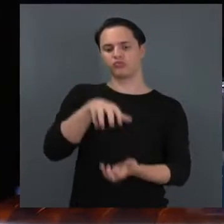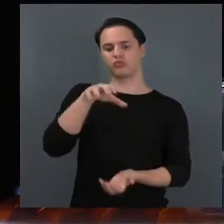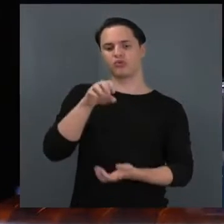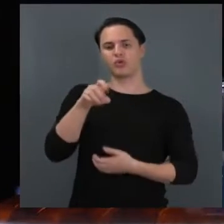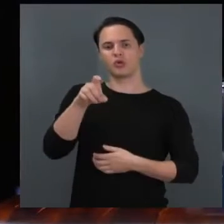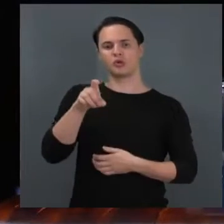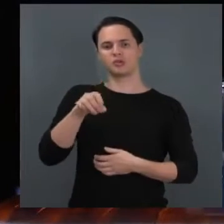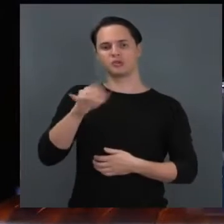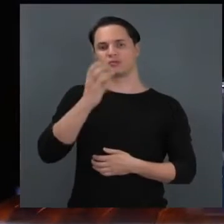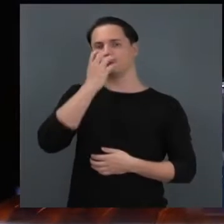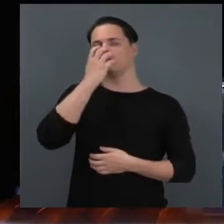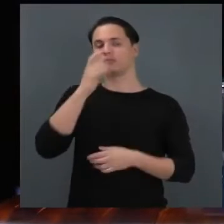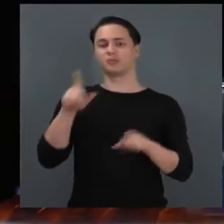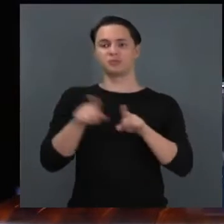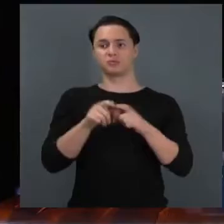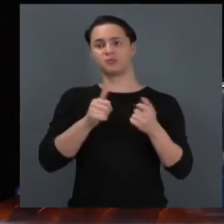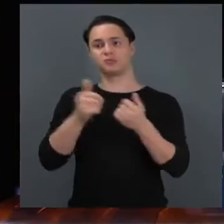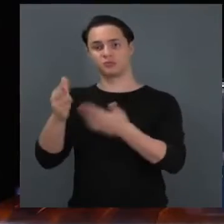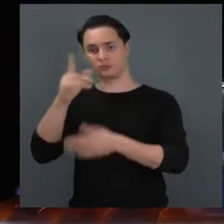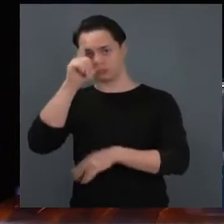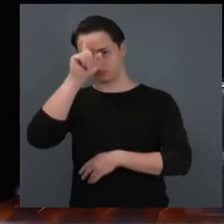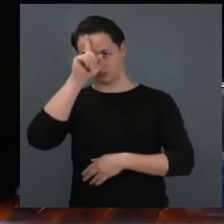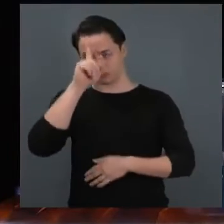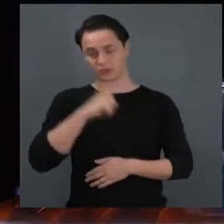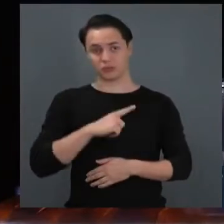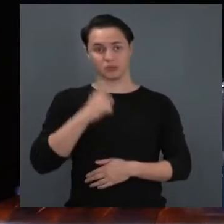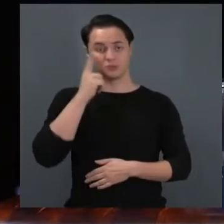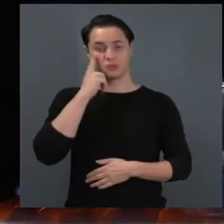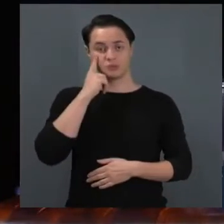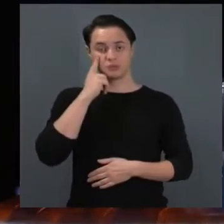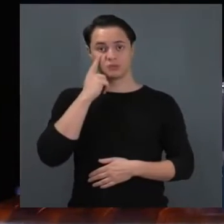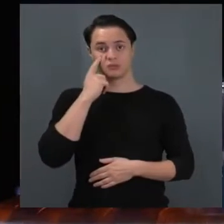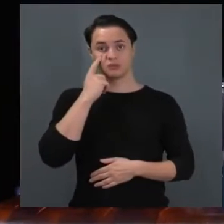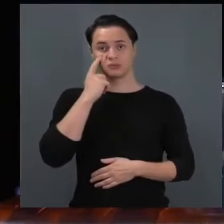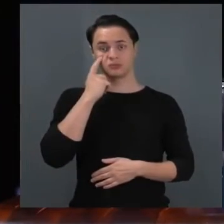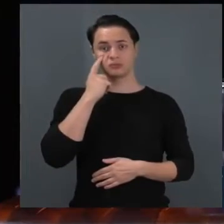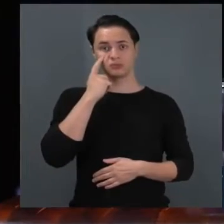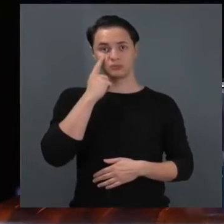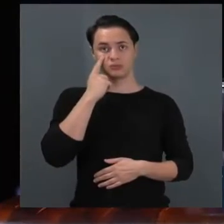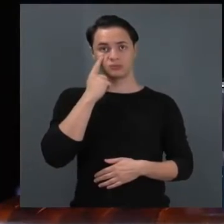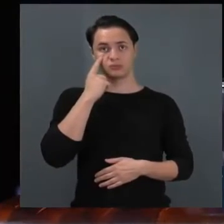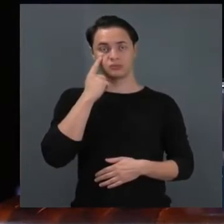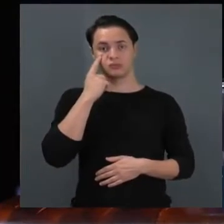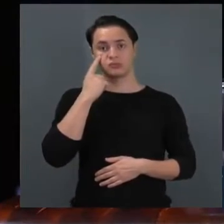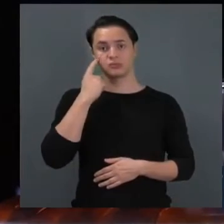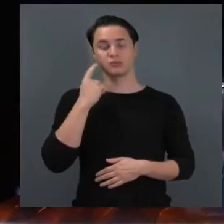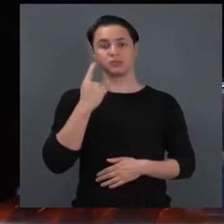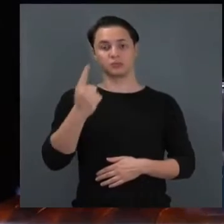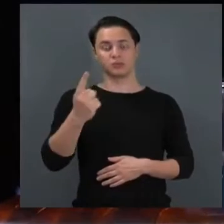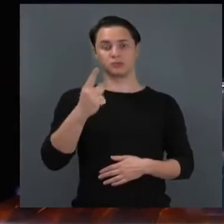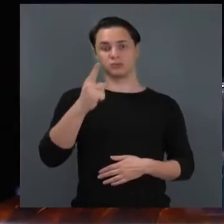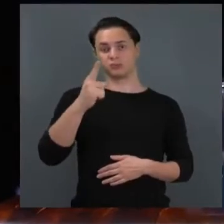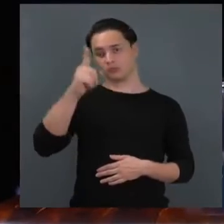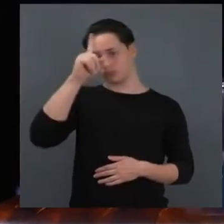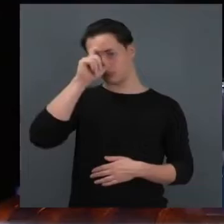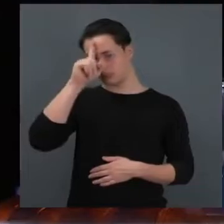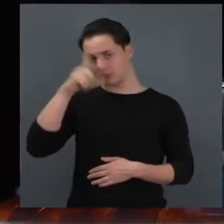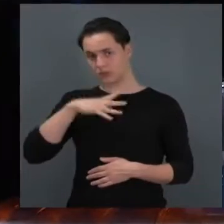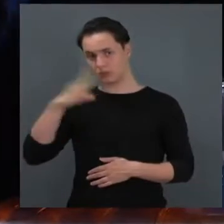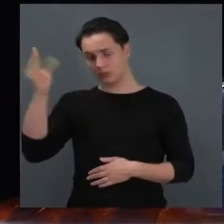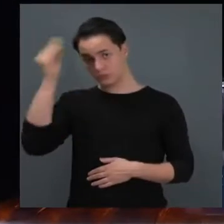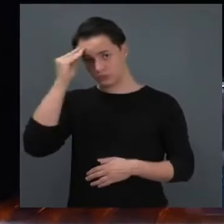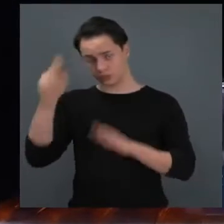garantir fornecimento aos hospitais. Só no Hospital de Canoas, senhor presidente, na minha cidade, e a culpa não é aqui do